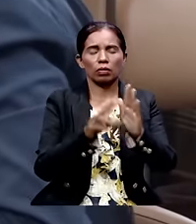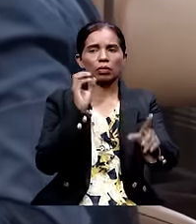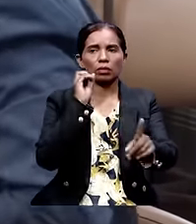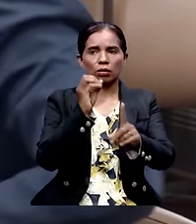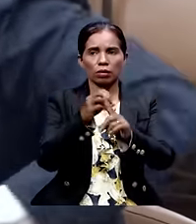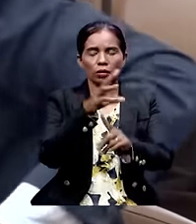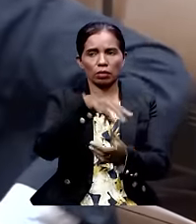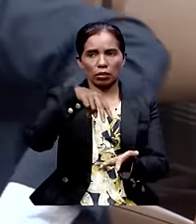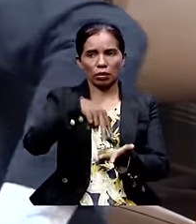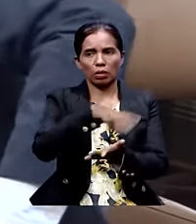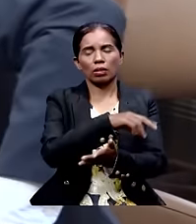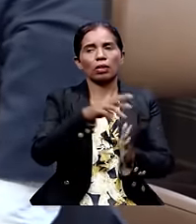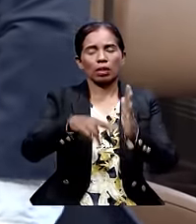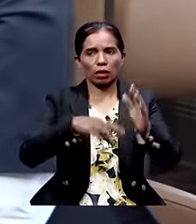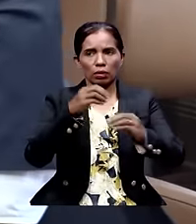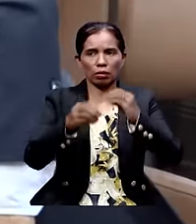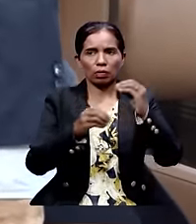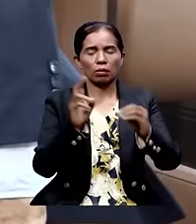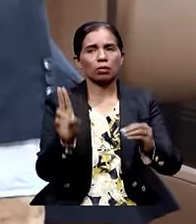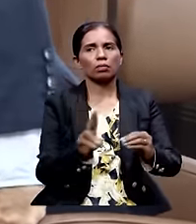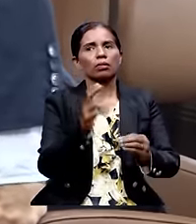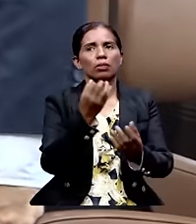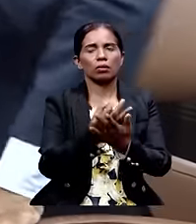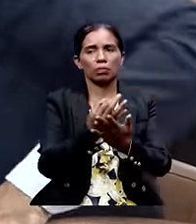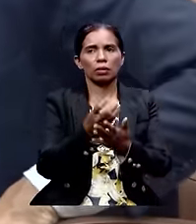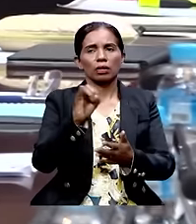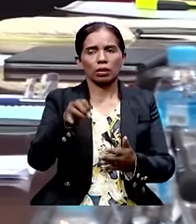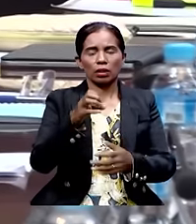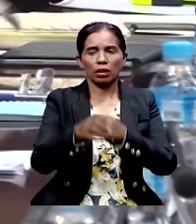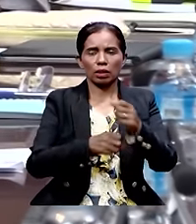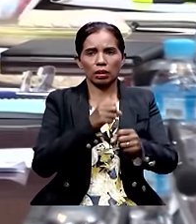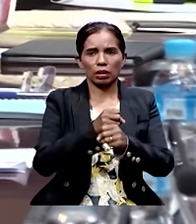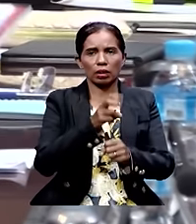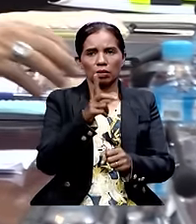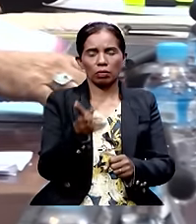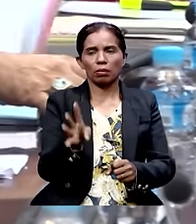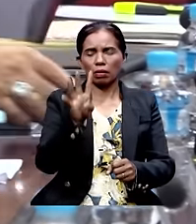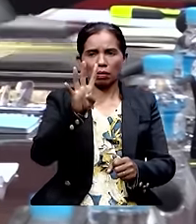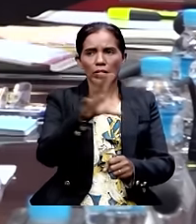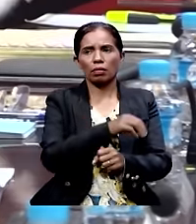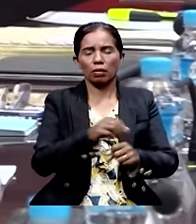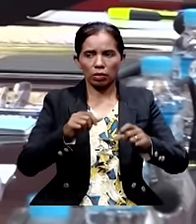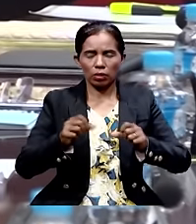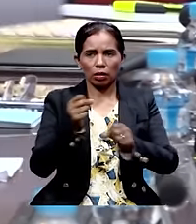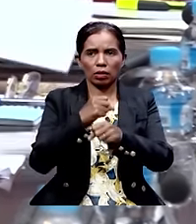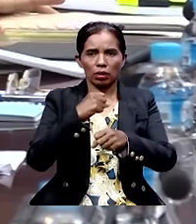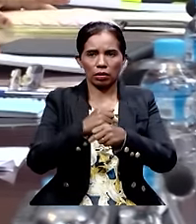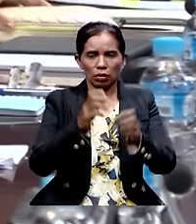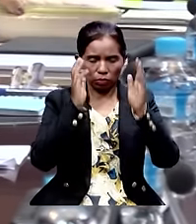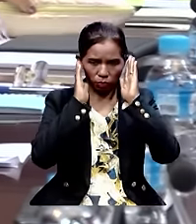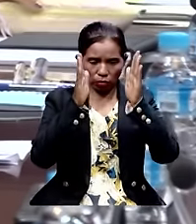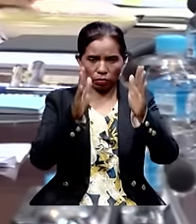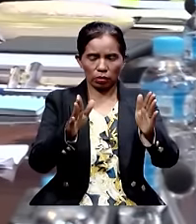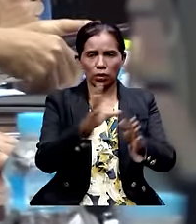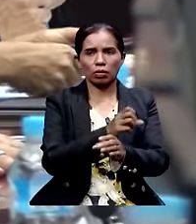é estabelecer regra com a execução Orçamento Geral Estado tine Rio Rua Ronulo Recinhat, nebe se conclui descentralização